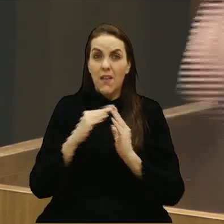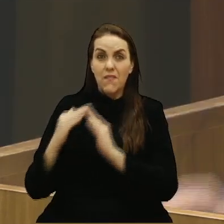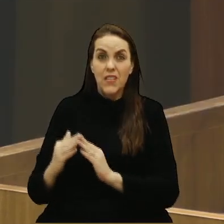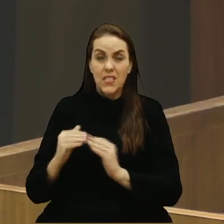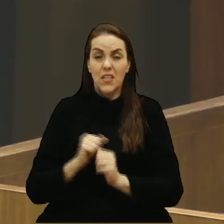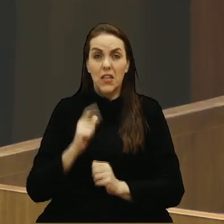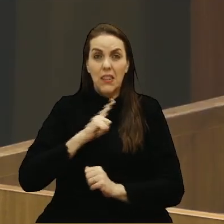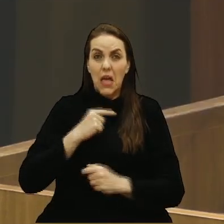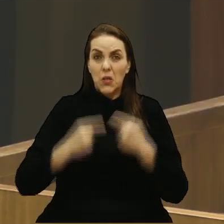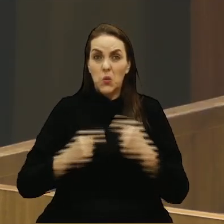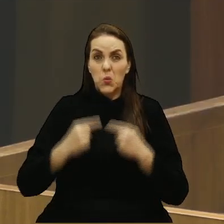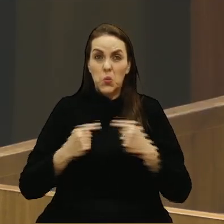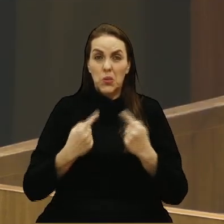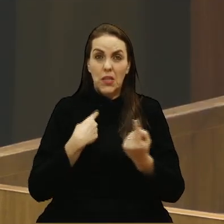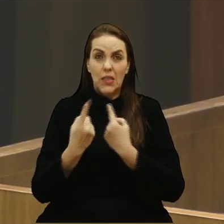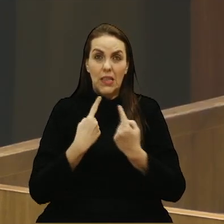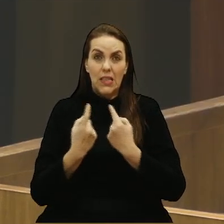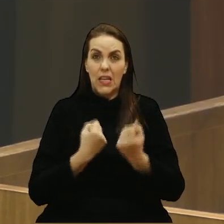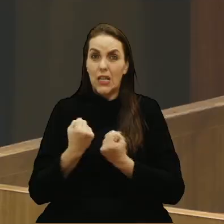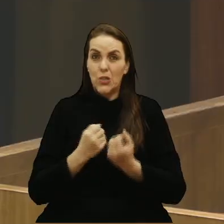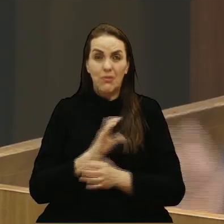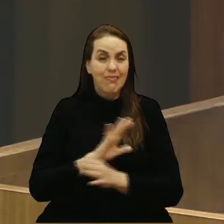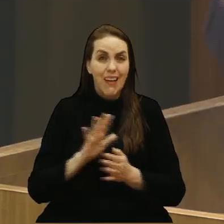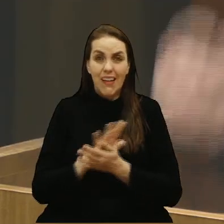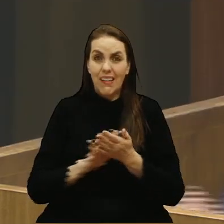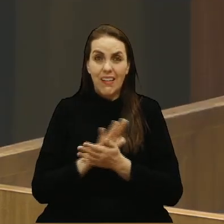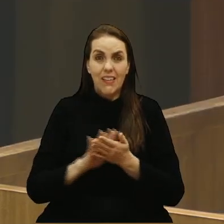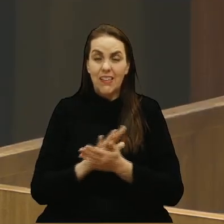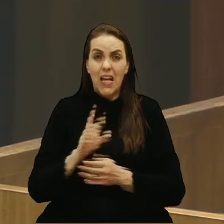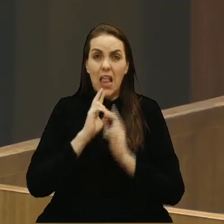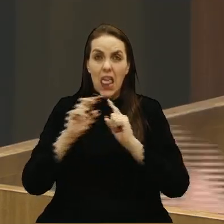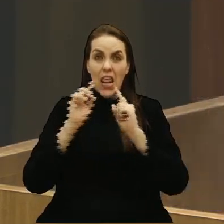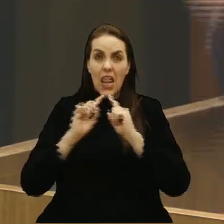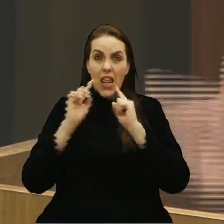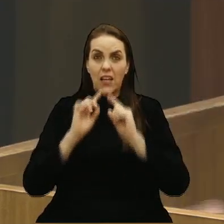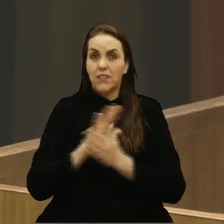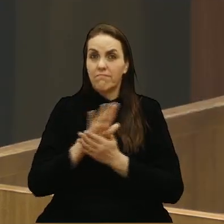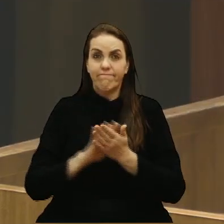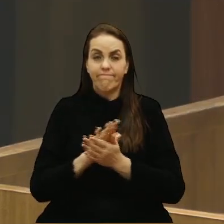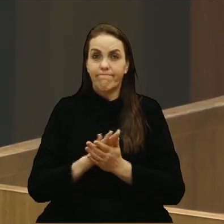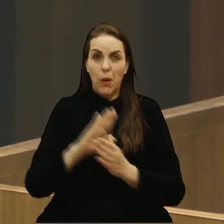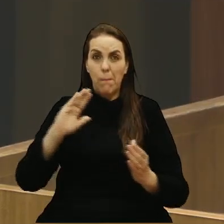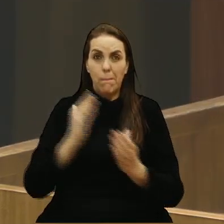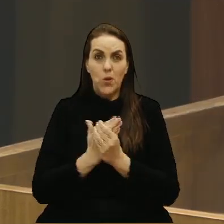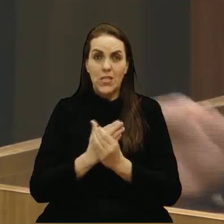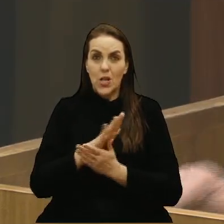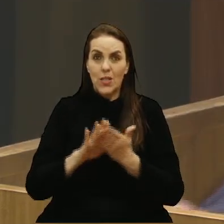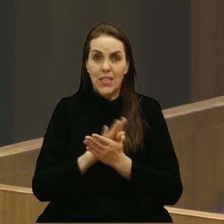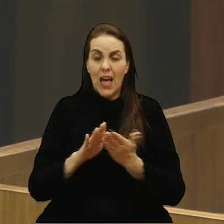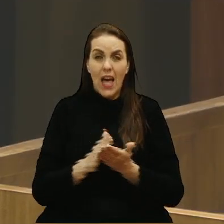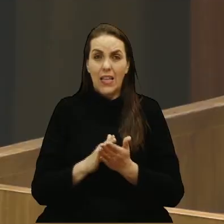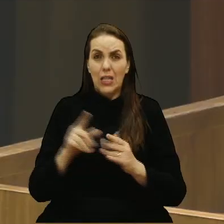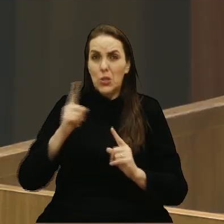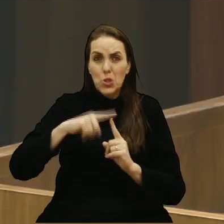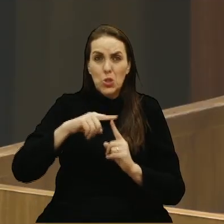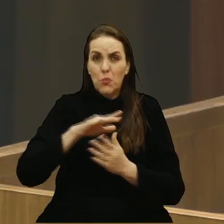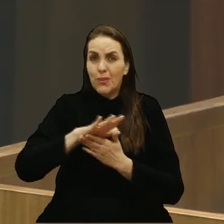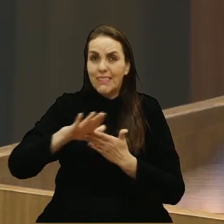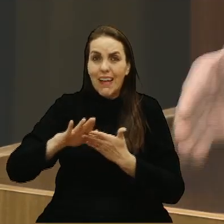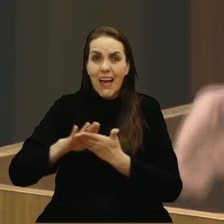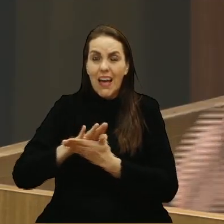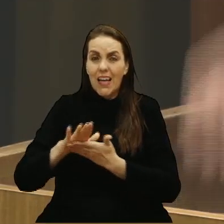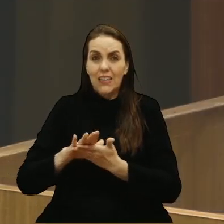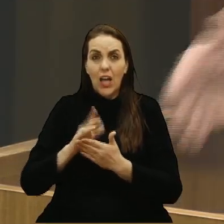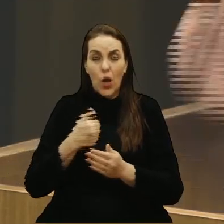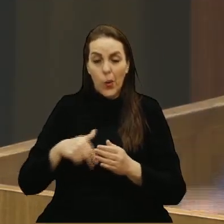nenhuma discussão no trânsito, nenhuma reclamação, nenhum tipo de processo, de nenhum tipo. E